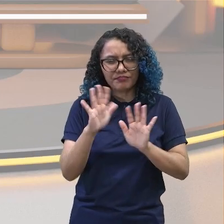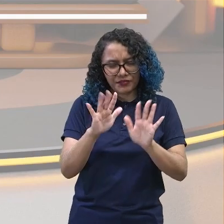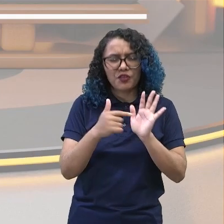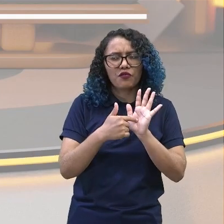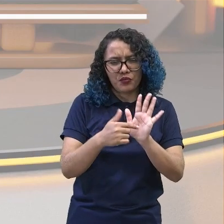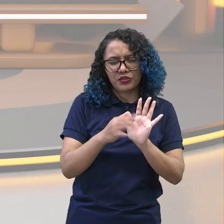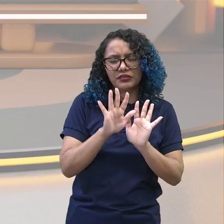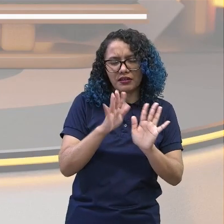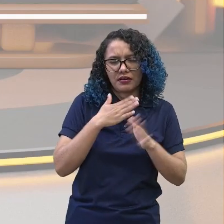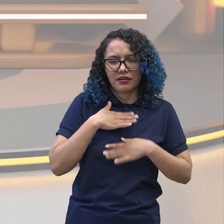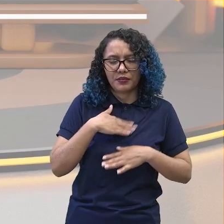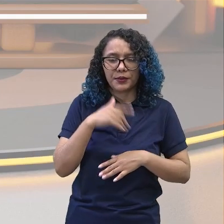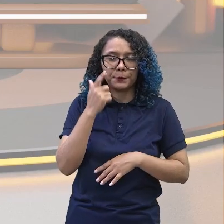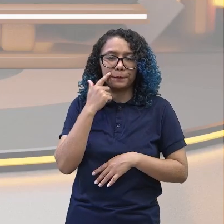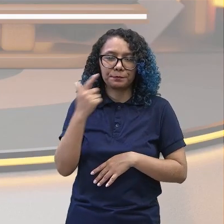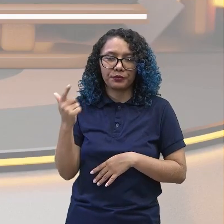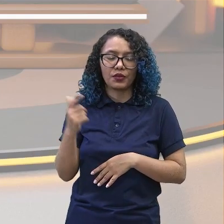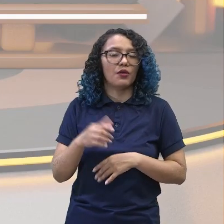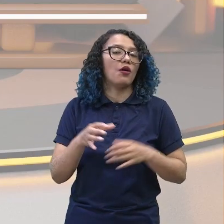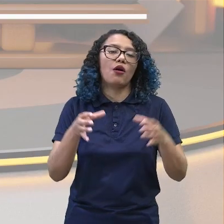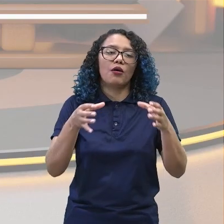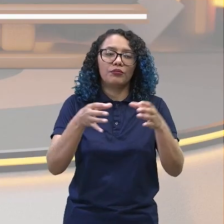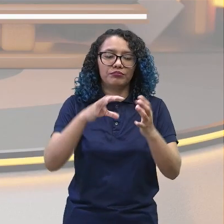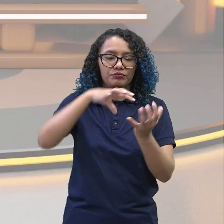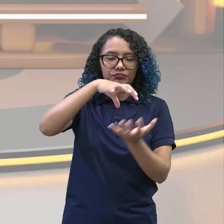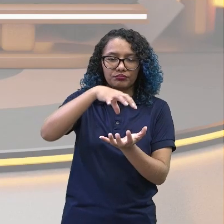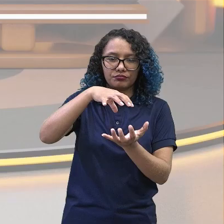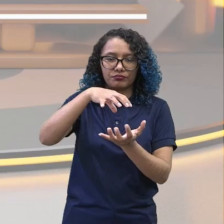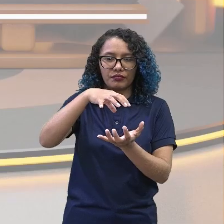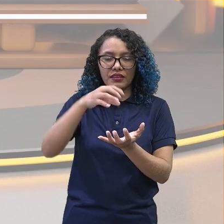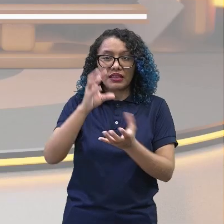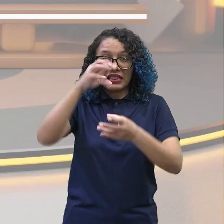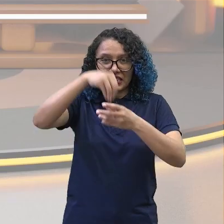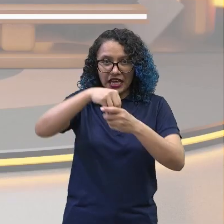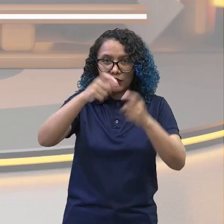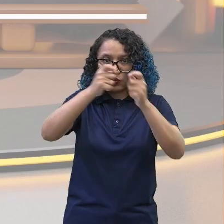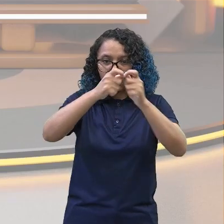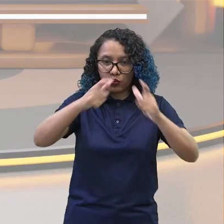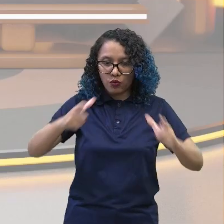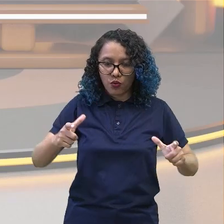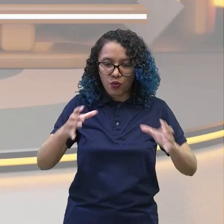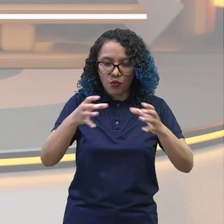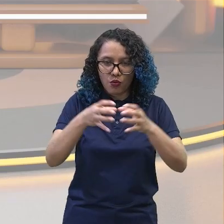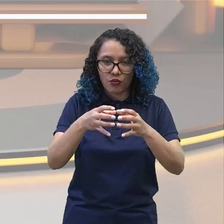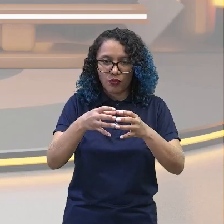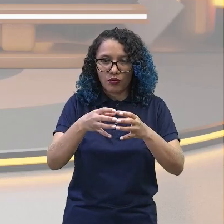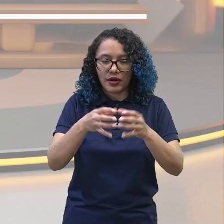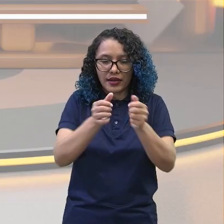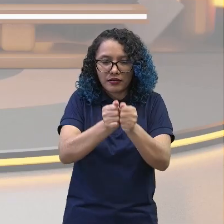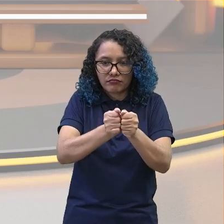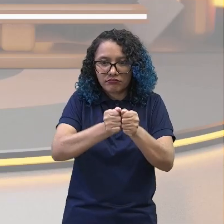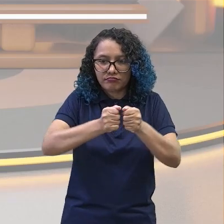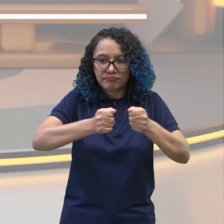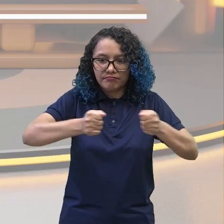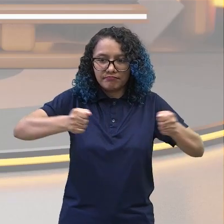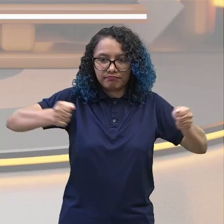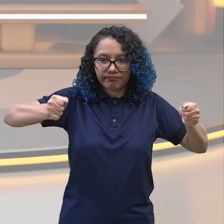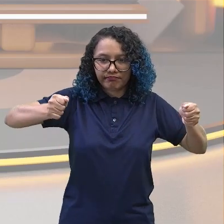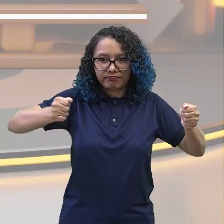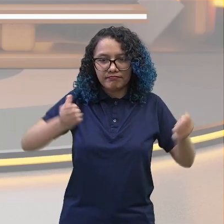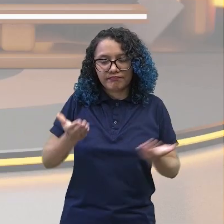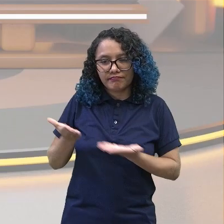exemplo para a gente ver. Olha, peguei o planeta, coloquei ele dentro dessa estrutura cônica, abri o cone, olha como fica a representação,